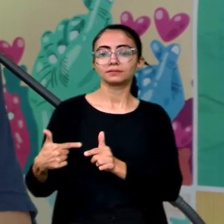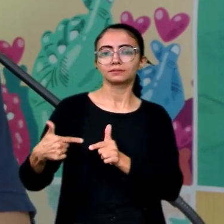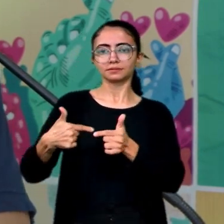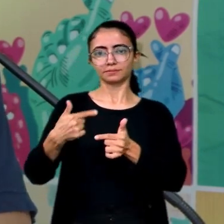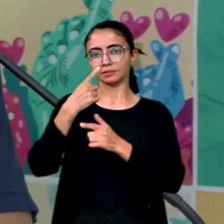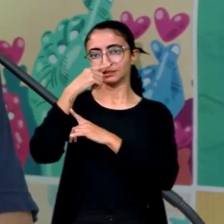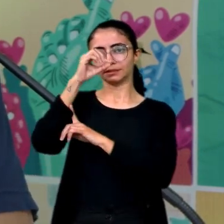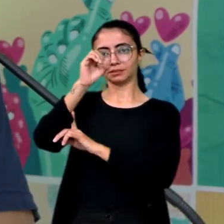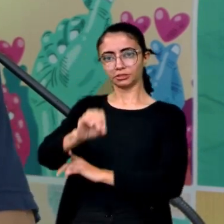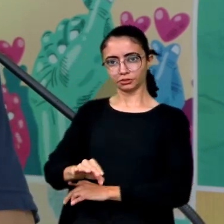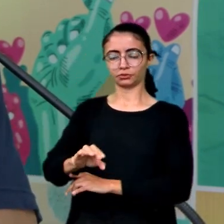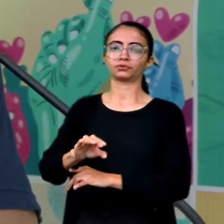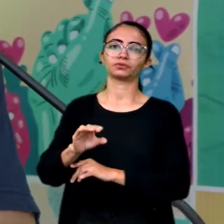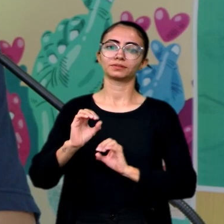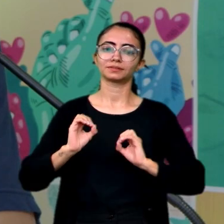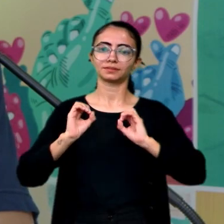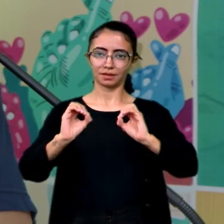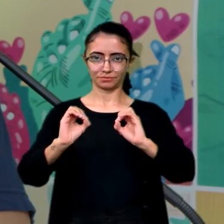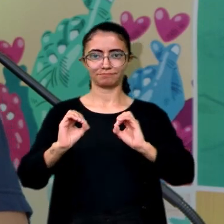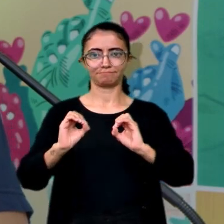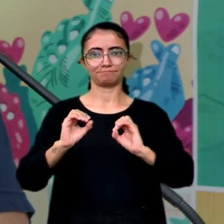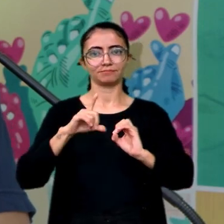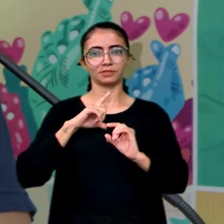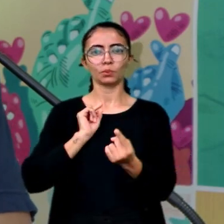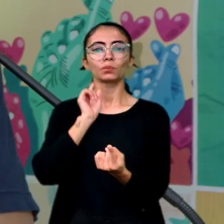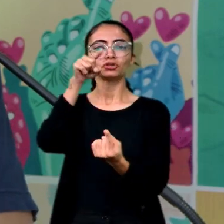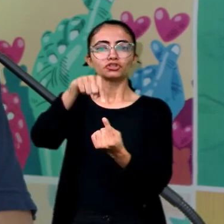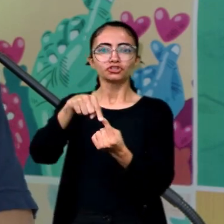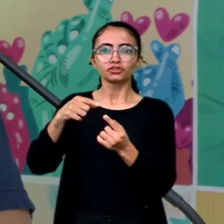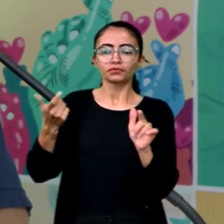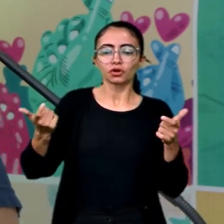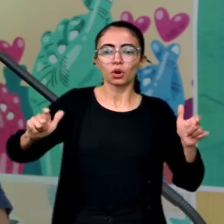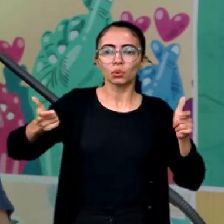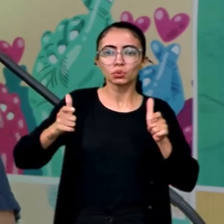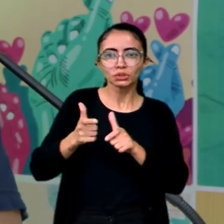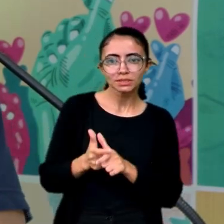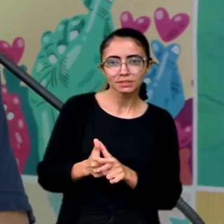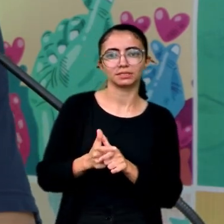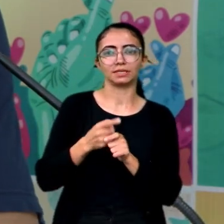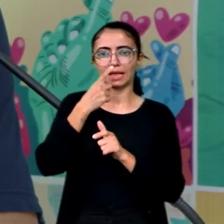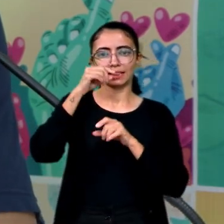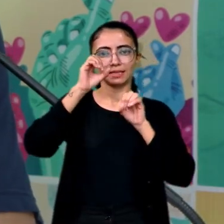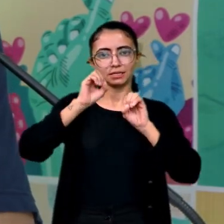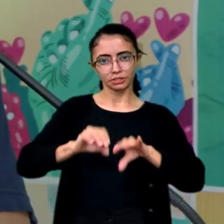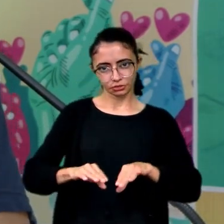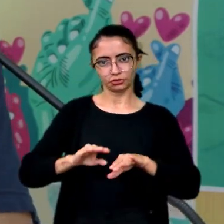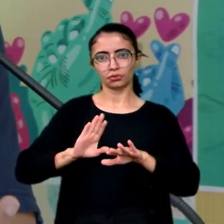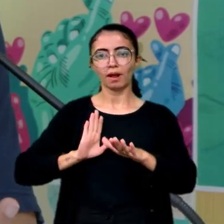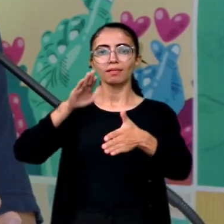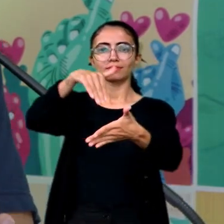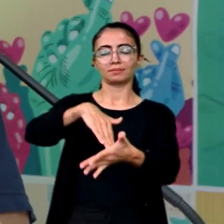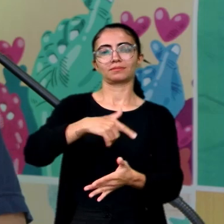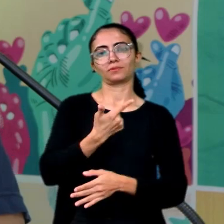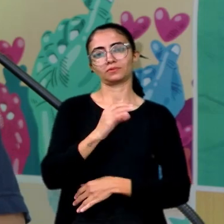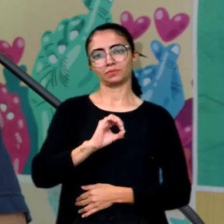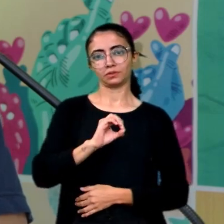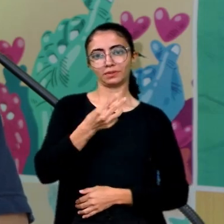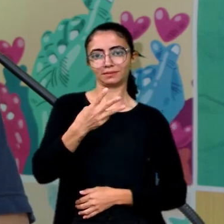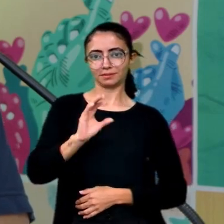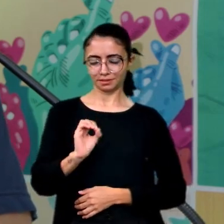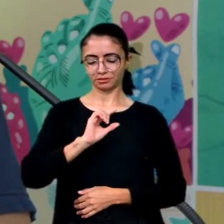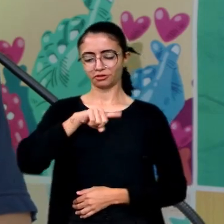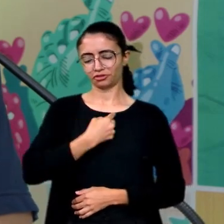de resíduos até 2030. Né? Então, a gente vai trazer mais detalhes sobre essa